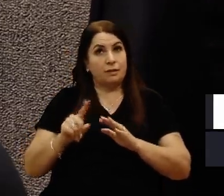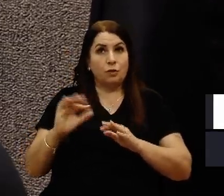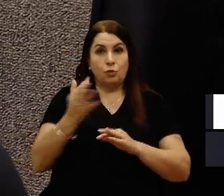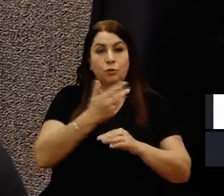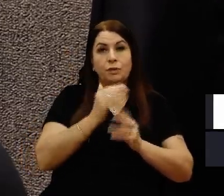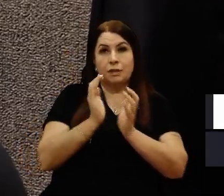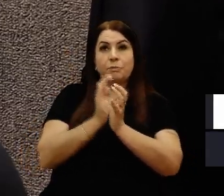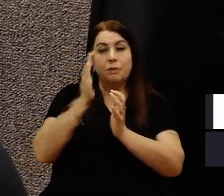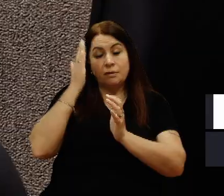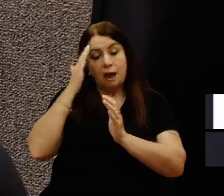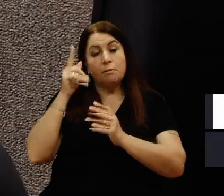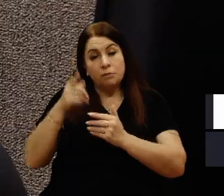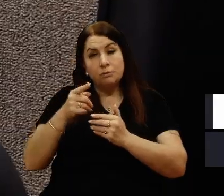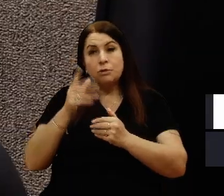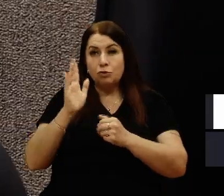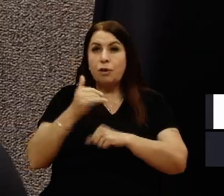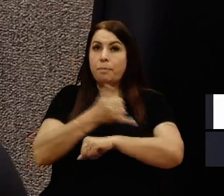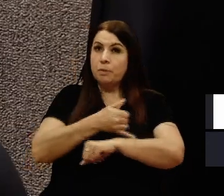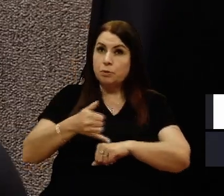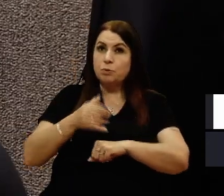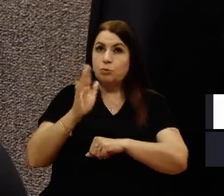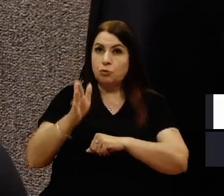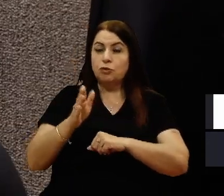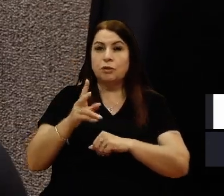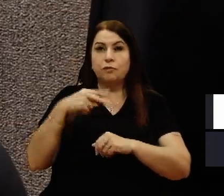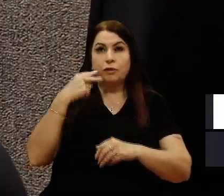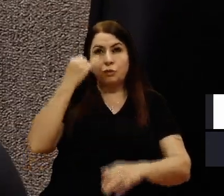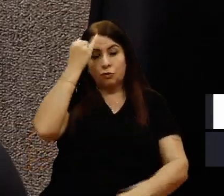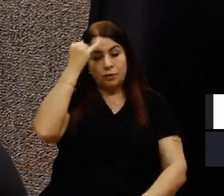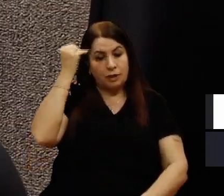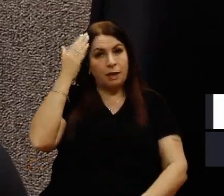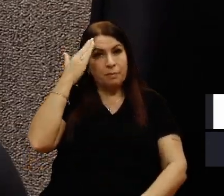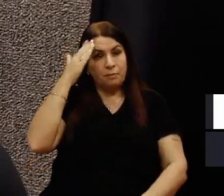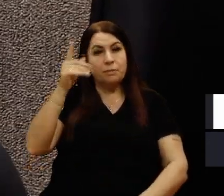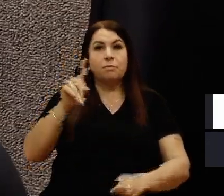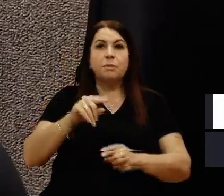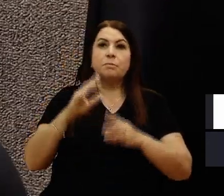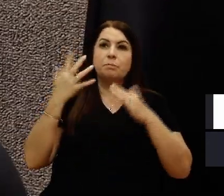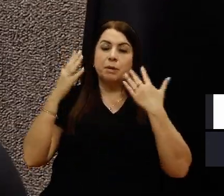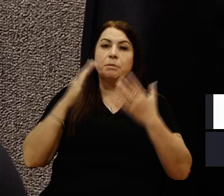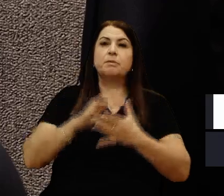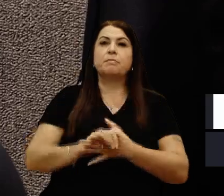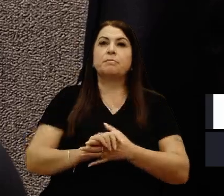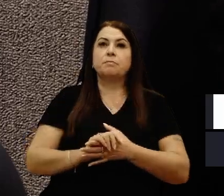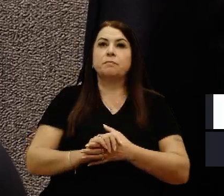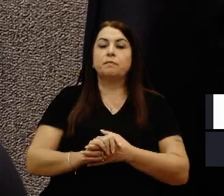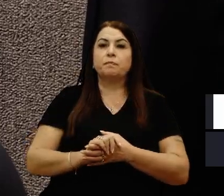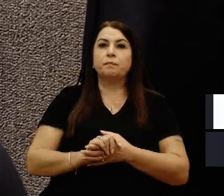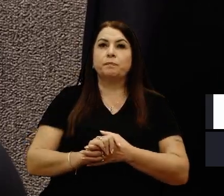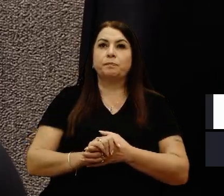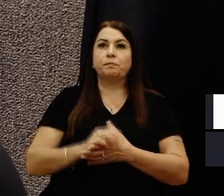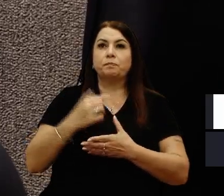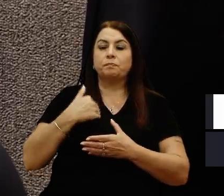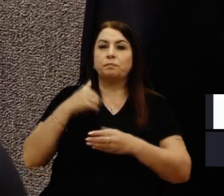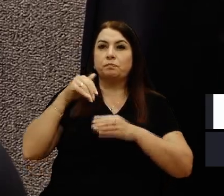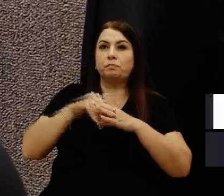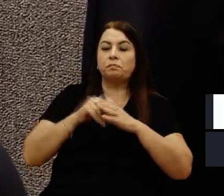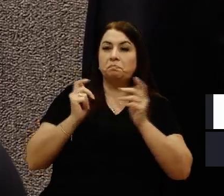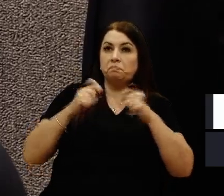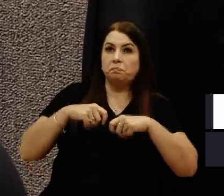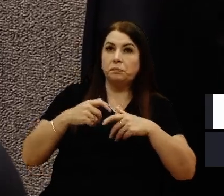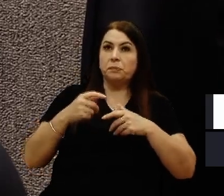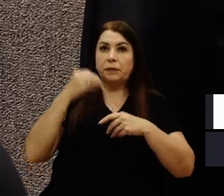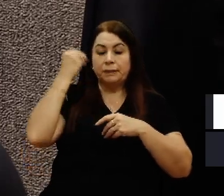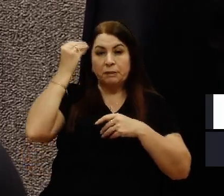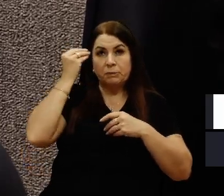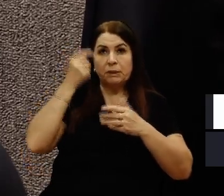equipe. A gente sabe disso, porque quem já passou por lá, o vereador Zé D'Ambrosio sabe disso. Então, parabenizar para mim, dentro da medida do possível e da